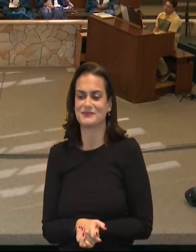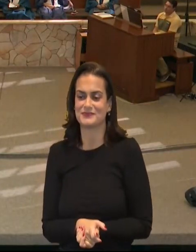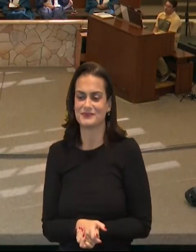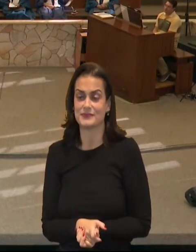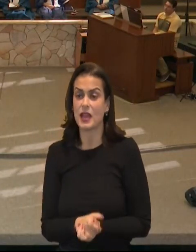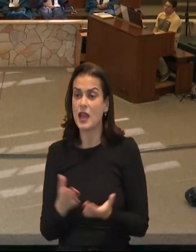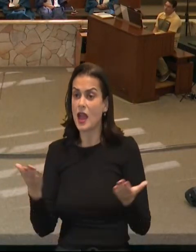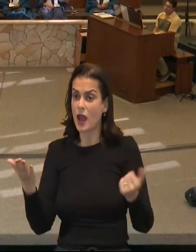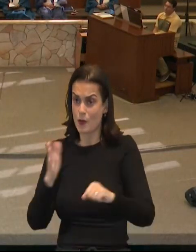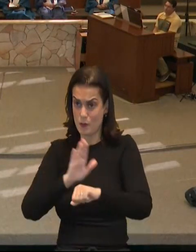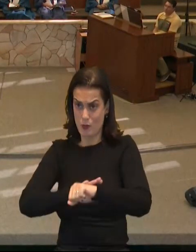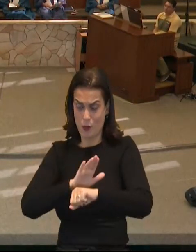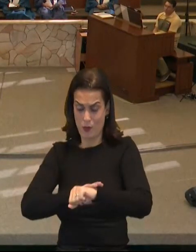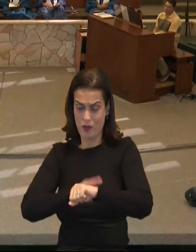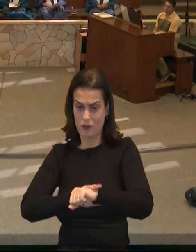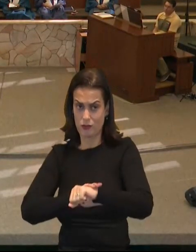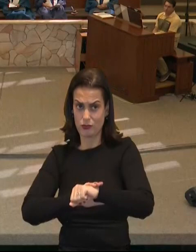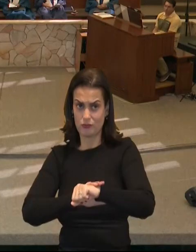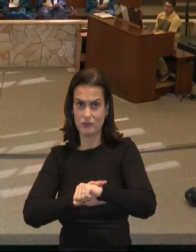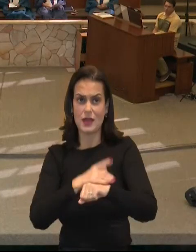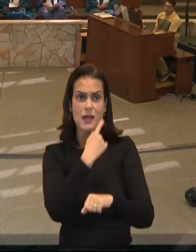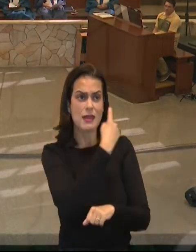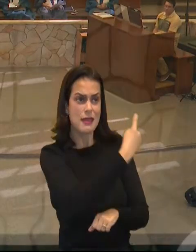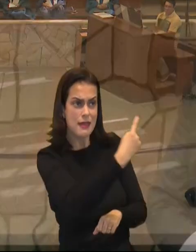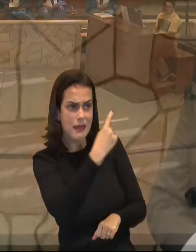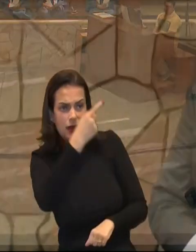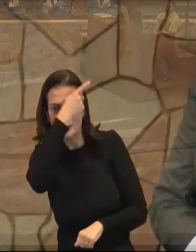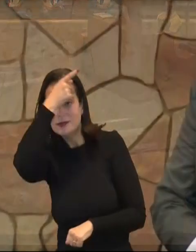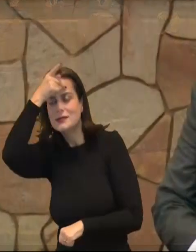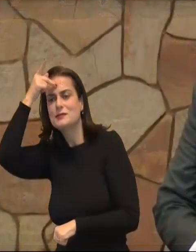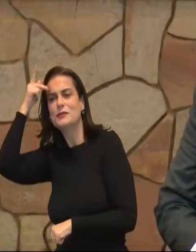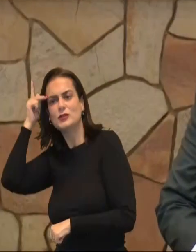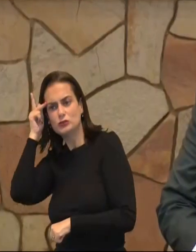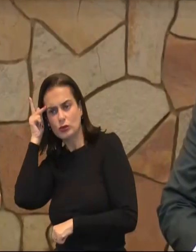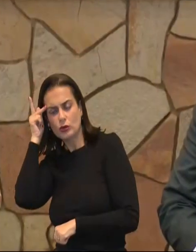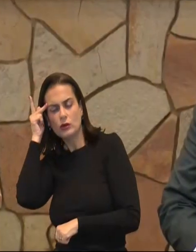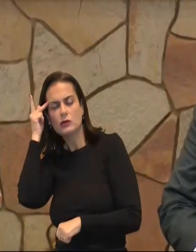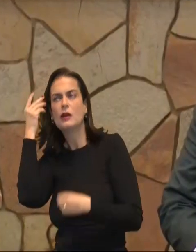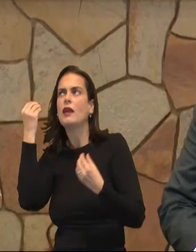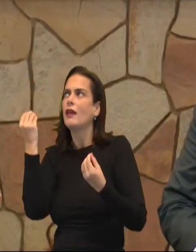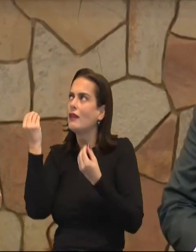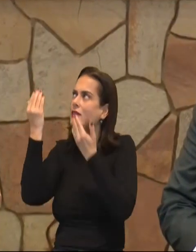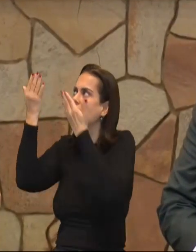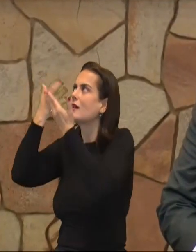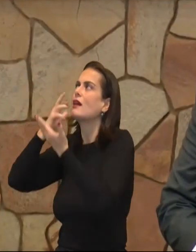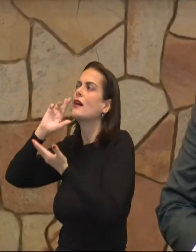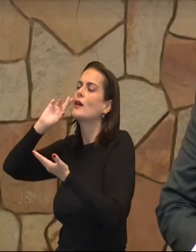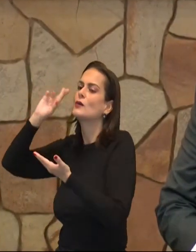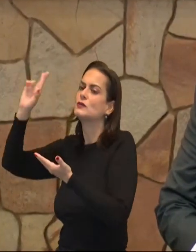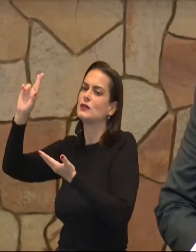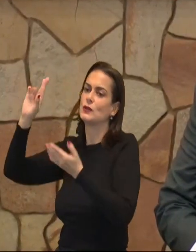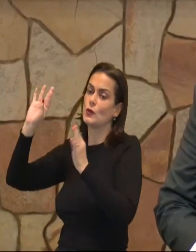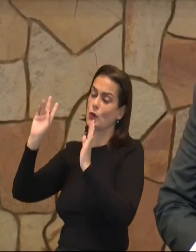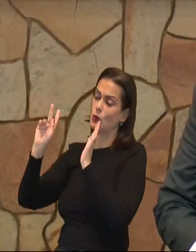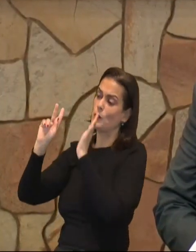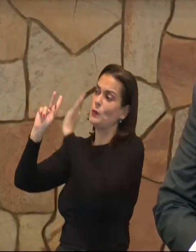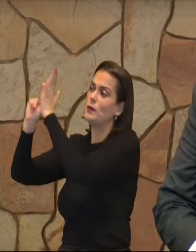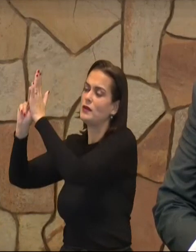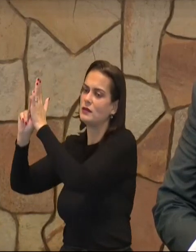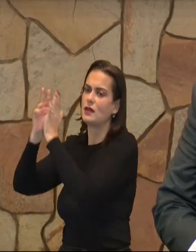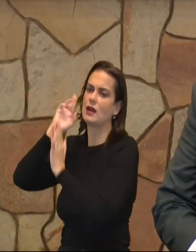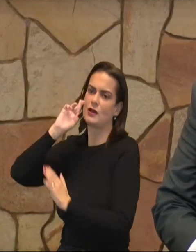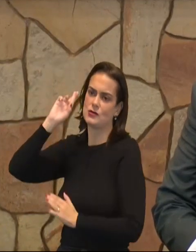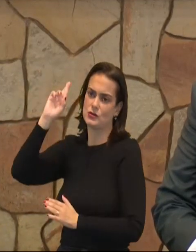Neste momento nós queremos dar a cada irmão a oportunidade de devolver ao Senhor aquilo que pertence ao Senhor, a